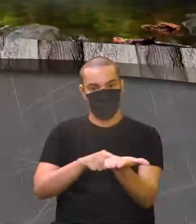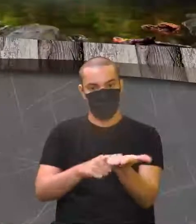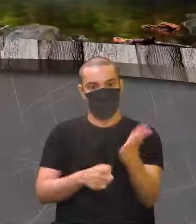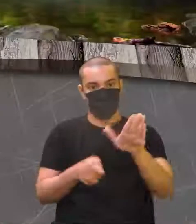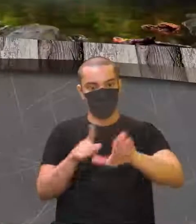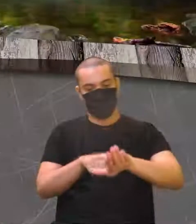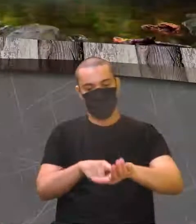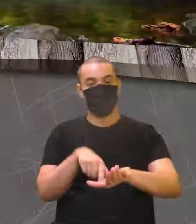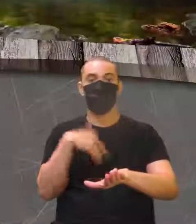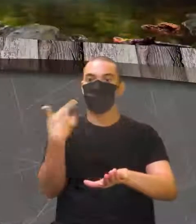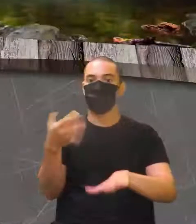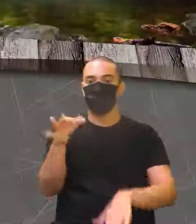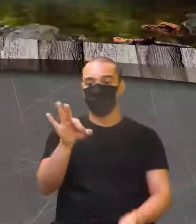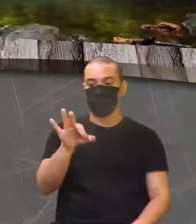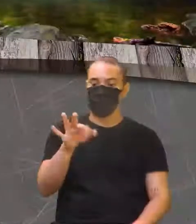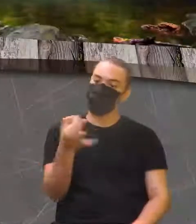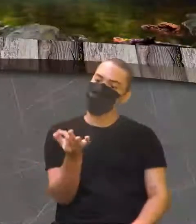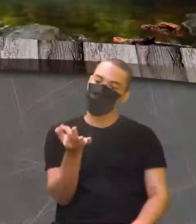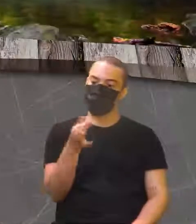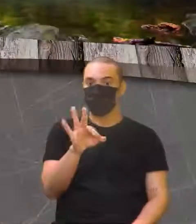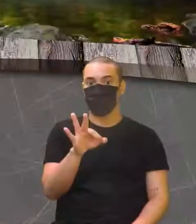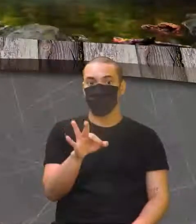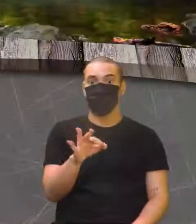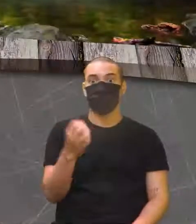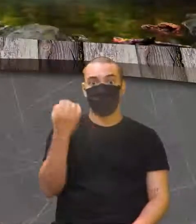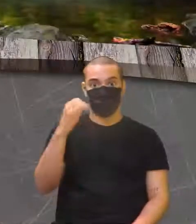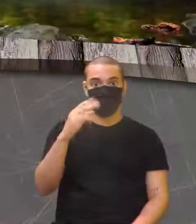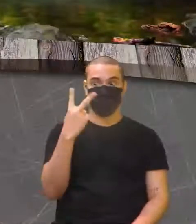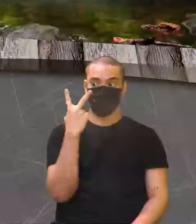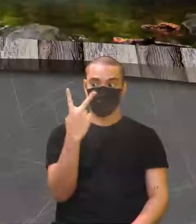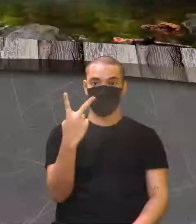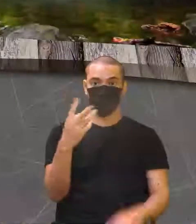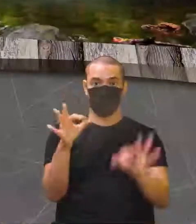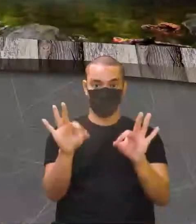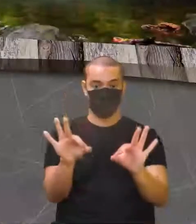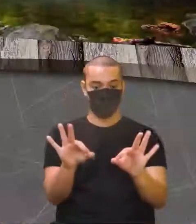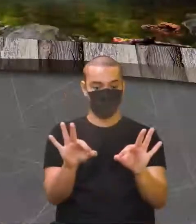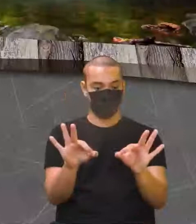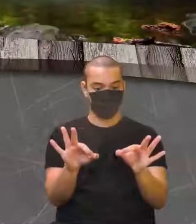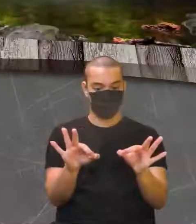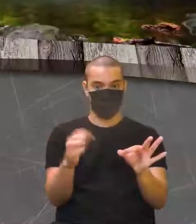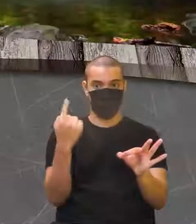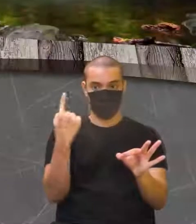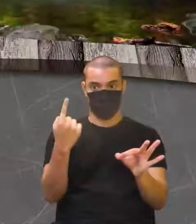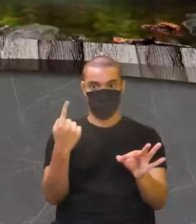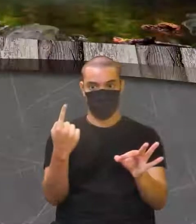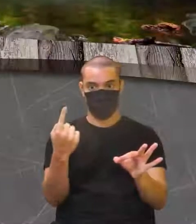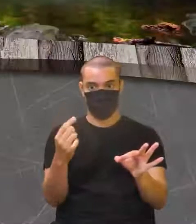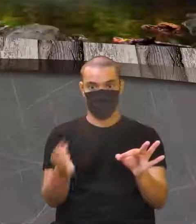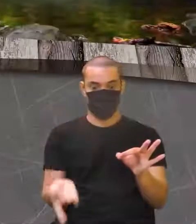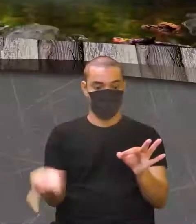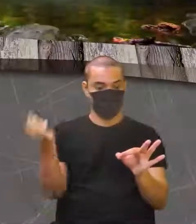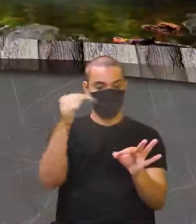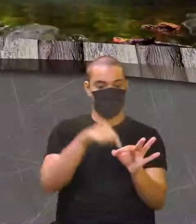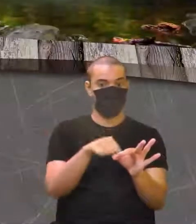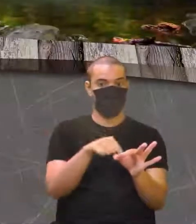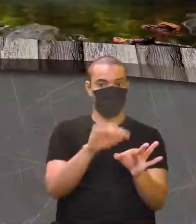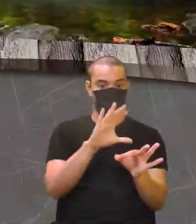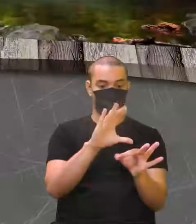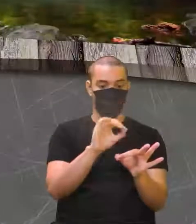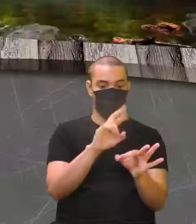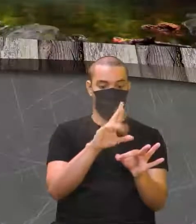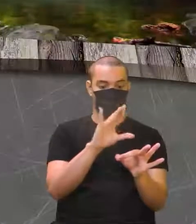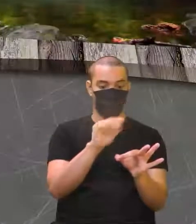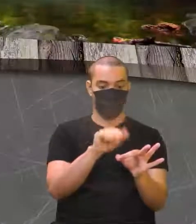da outra. Agora, se você jogar duas moedas, o fato de ter dado coroa em uma não vai ter nada a ver